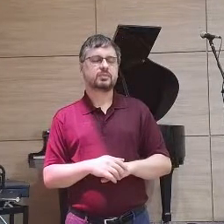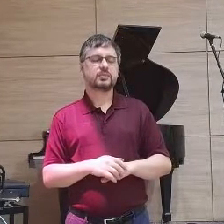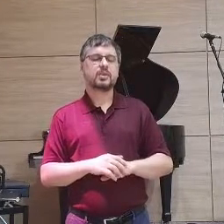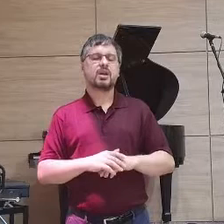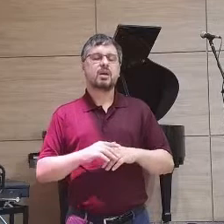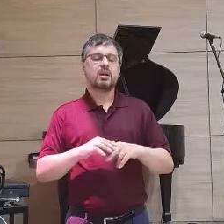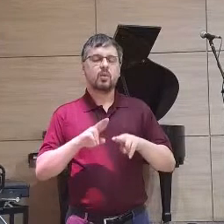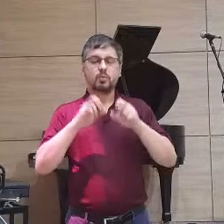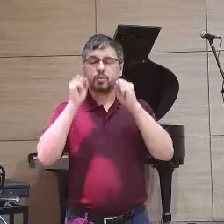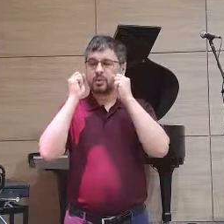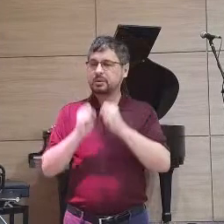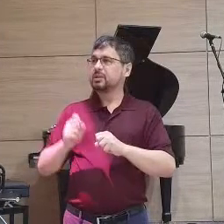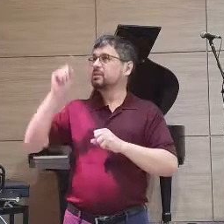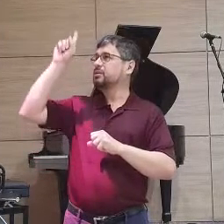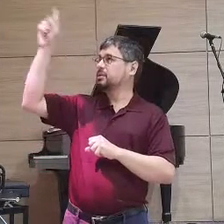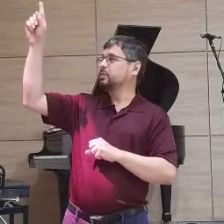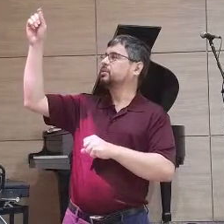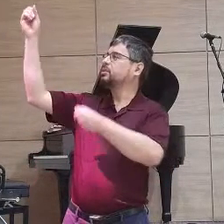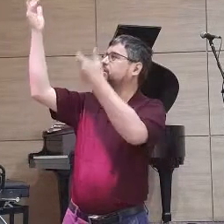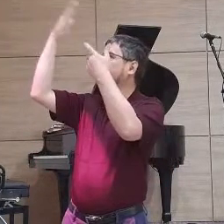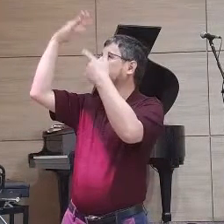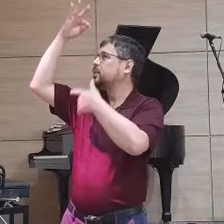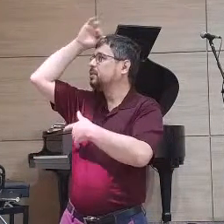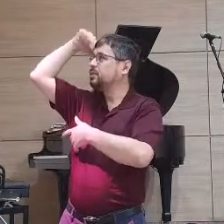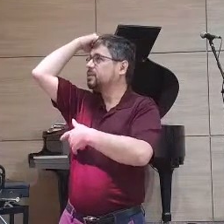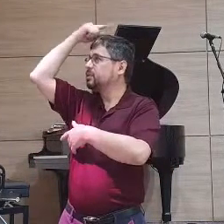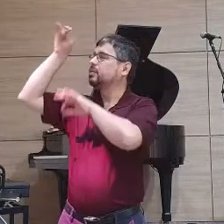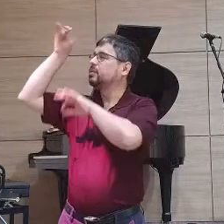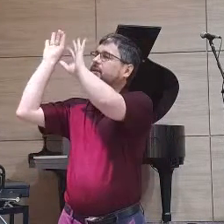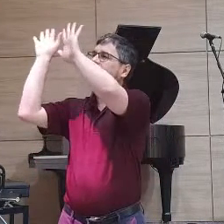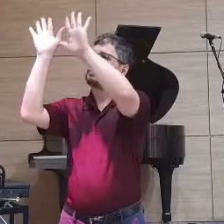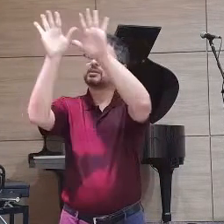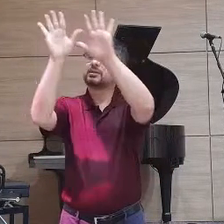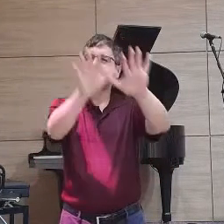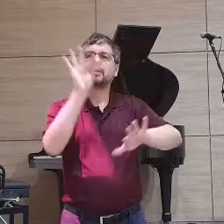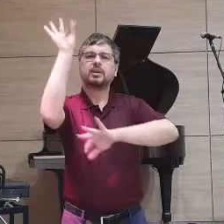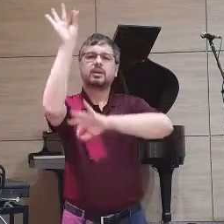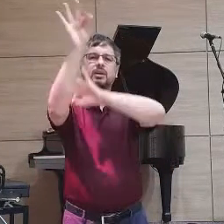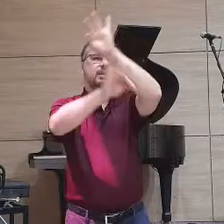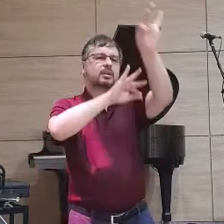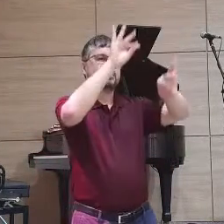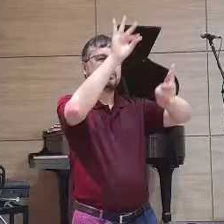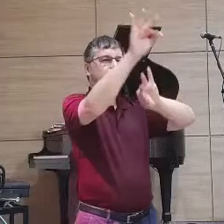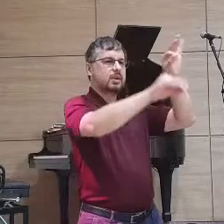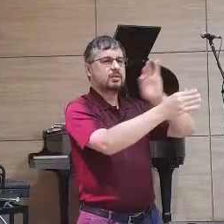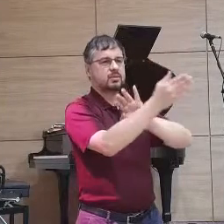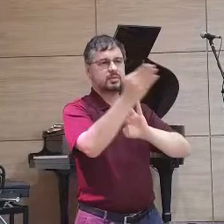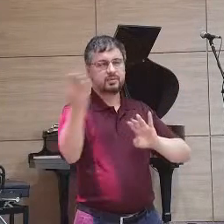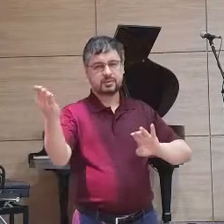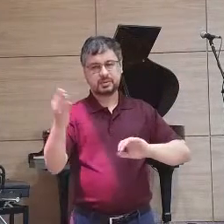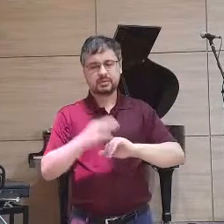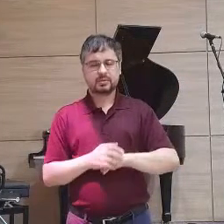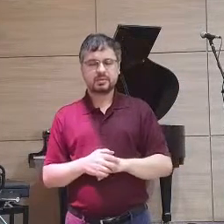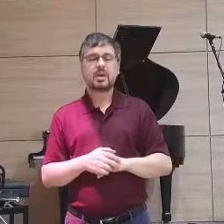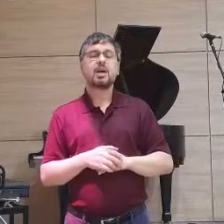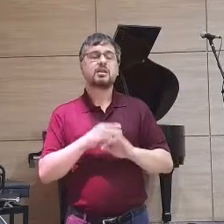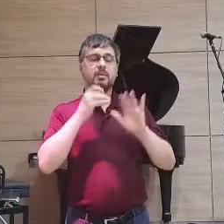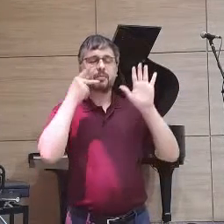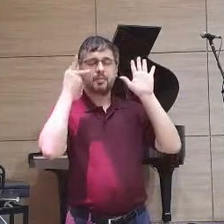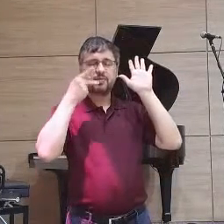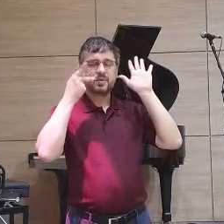será derramado sobre vocês Essa é a profecia lá de Joel Capítulo 2 Versículo 28 Versículo 32